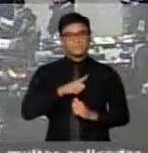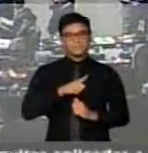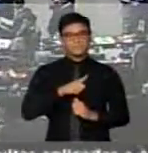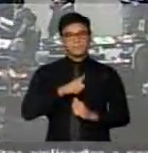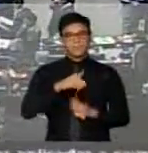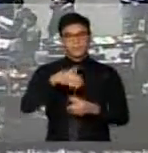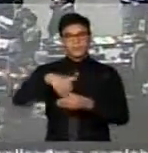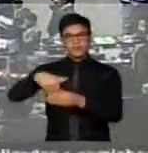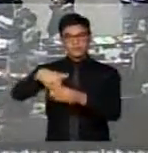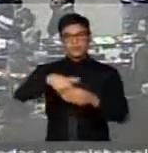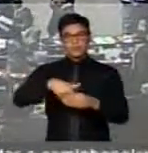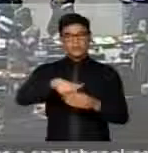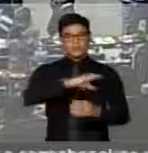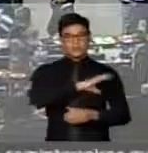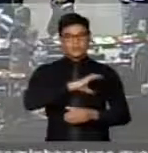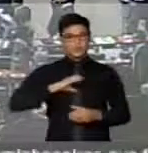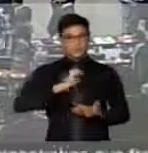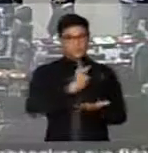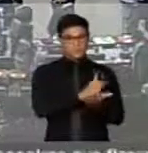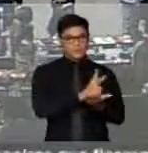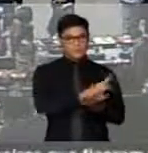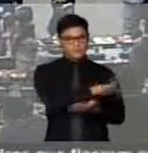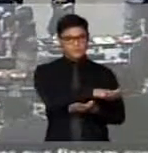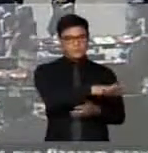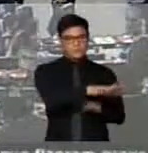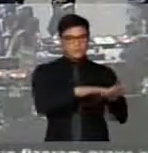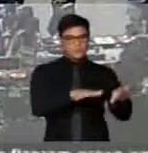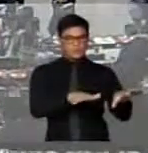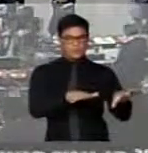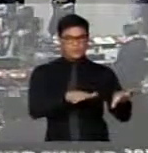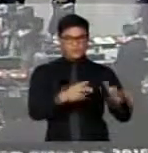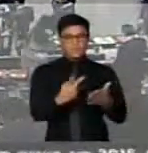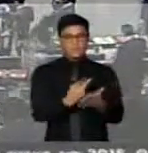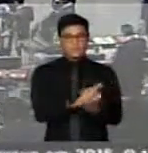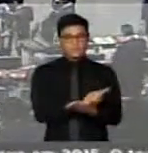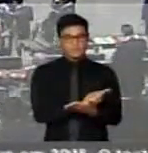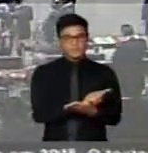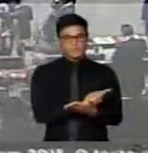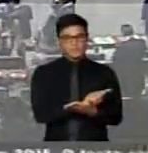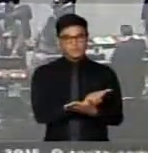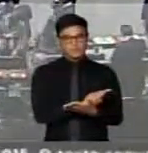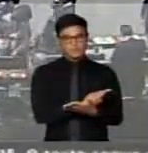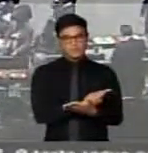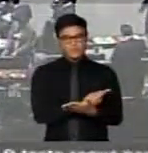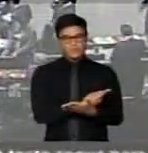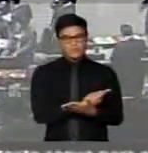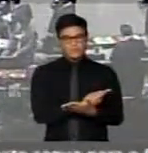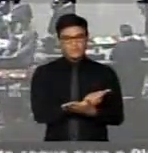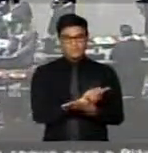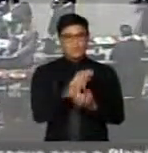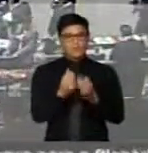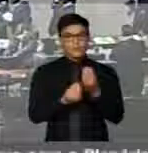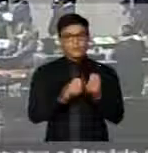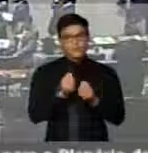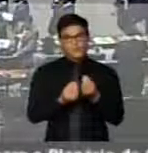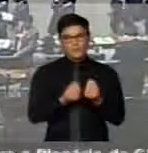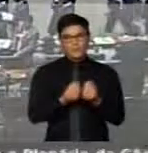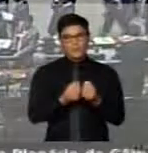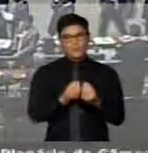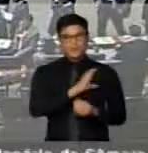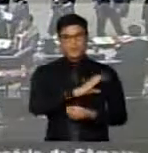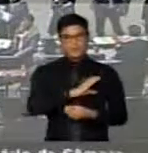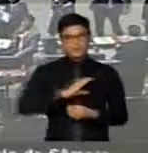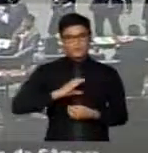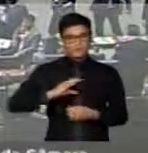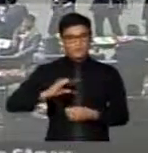as eleições das comissões permanentes vai se dar da seguinte forma. As comissões terão